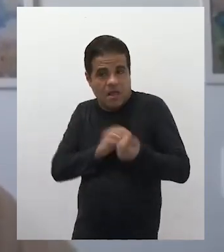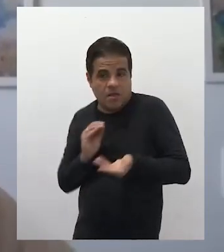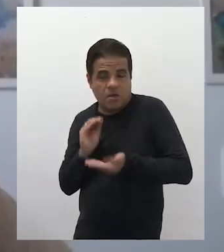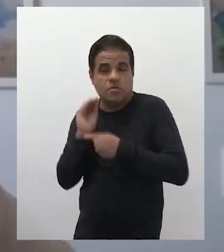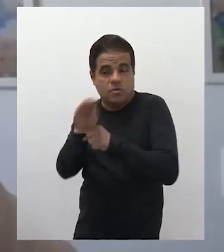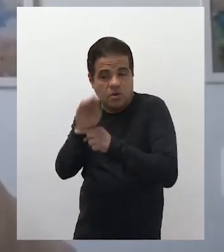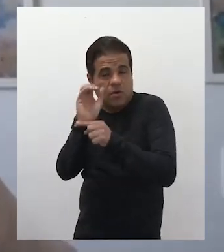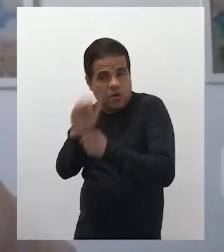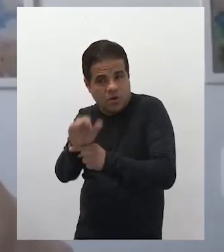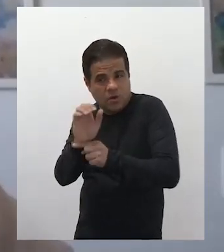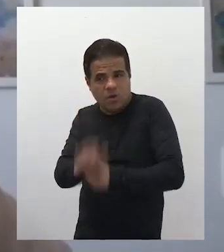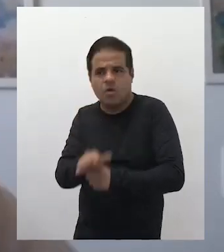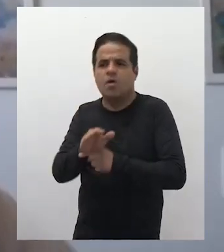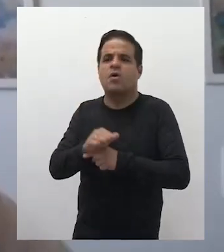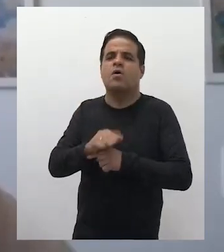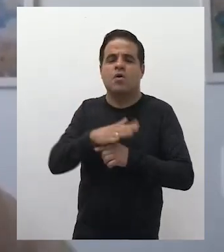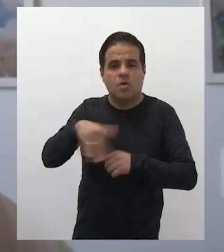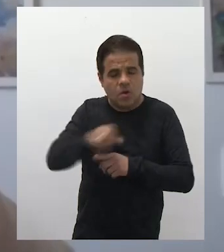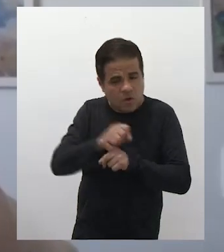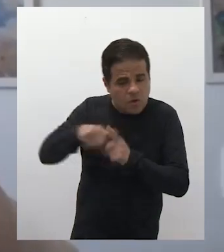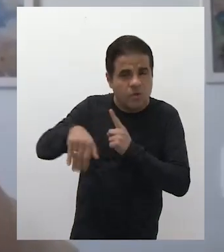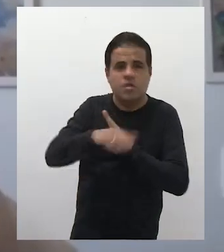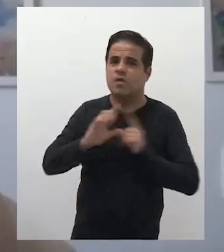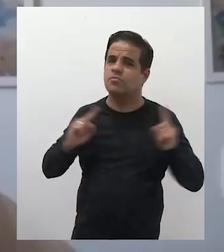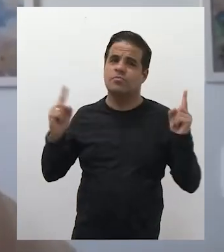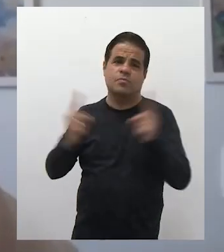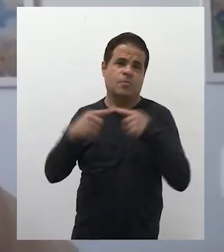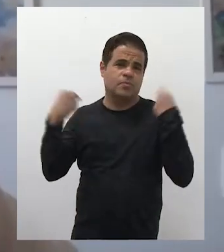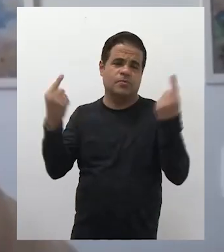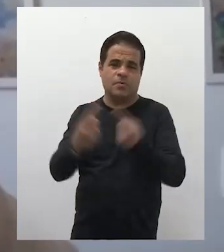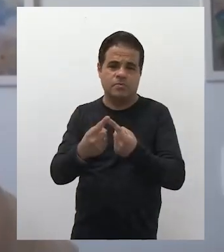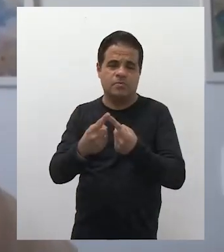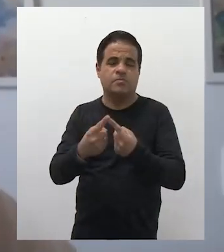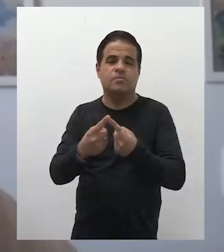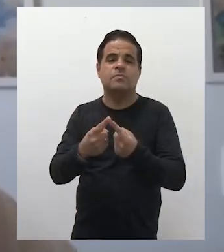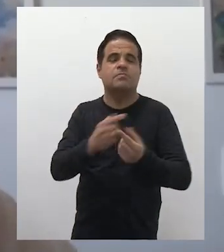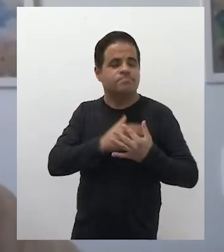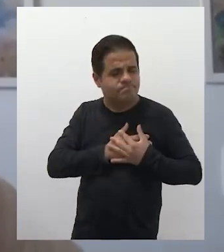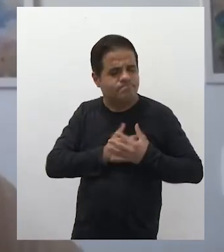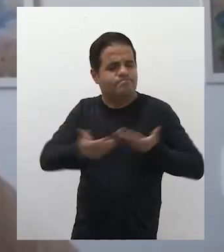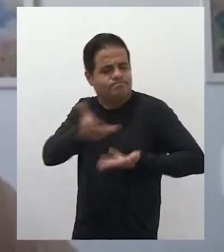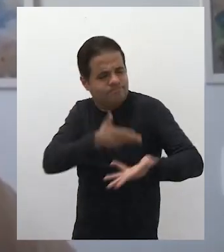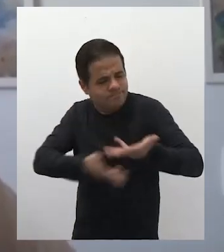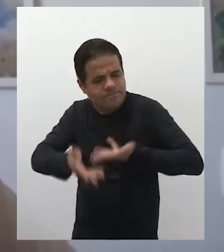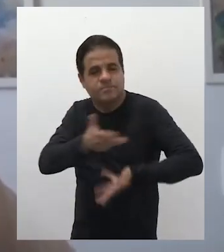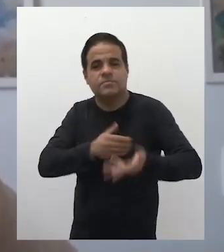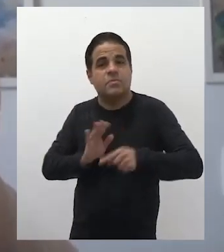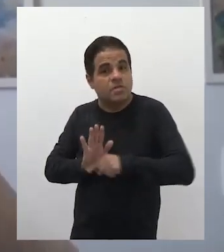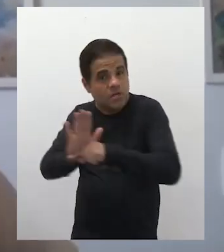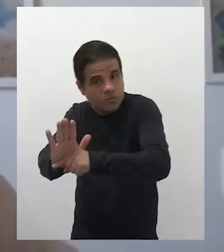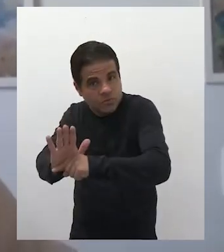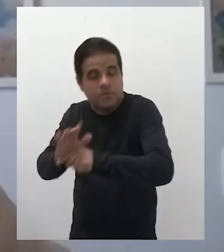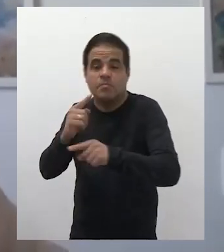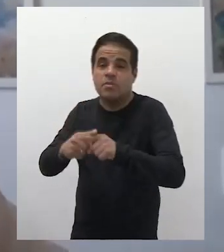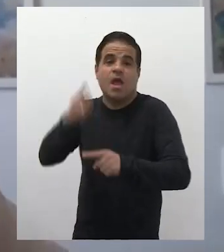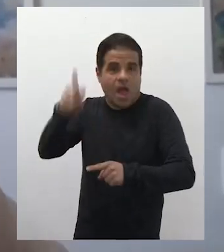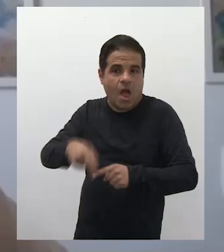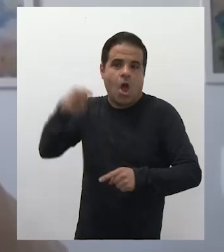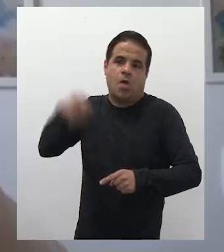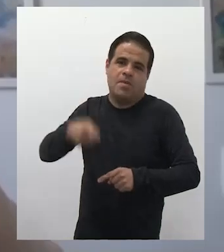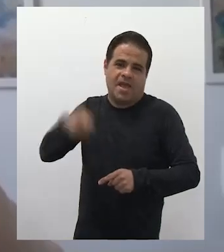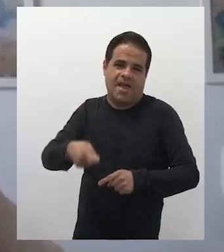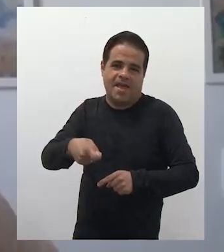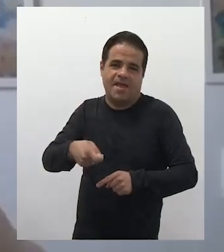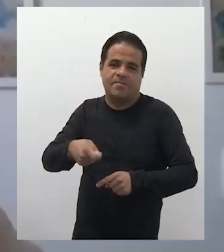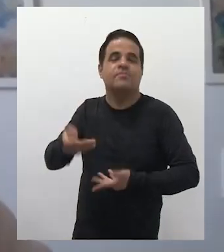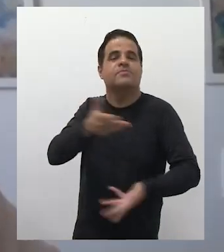ali, nós, as empresas, enfim, a sociedade como um todo. É a solidariedade. A gente ajuda porque a gente é obrigado. Isso